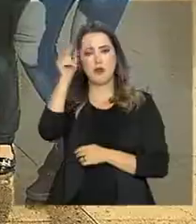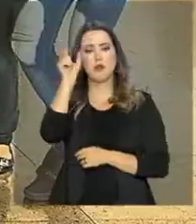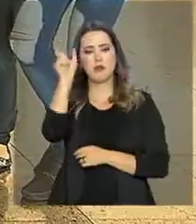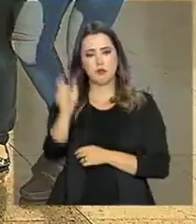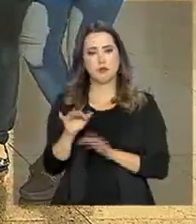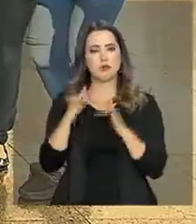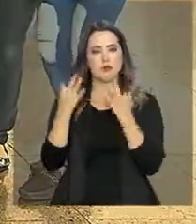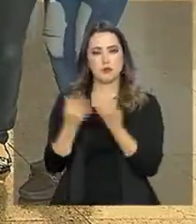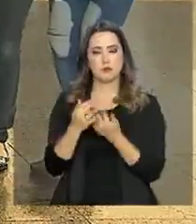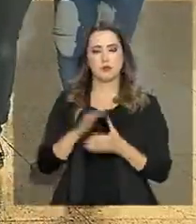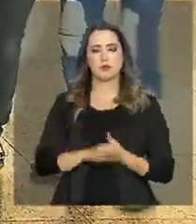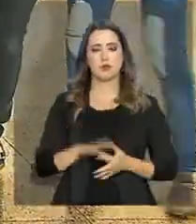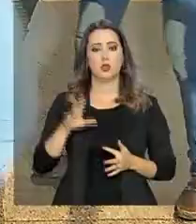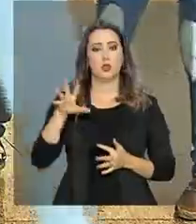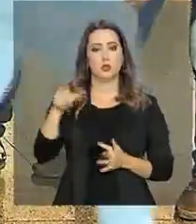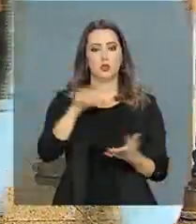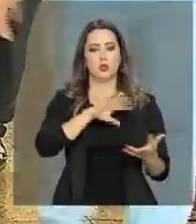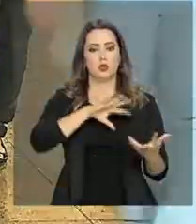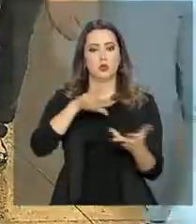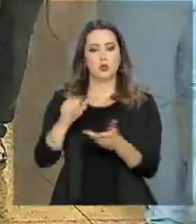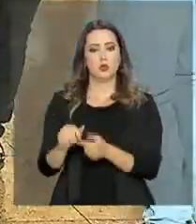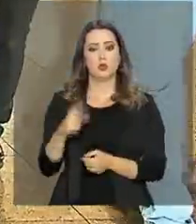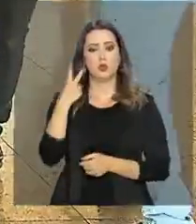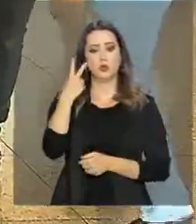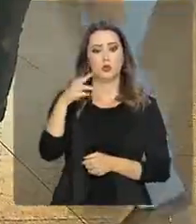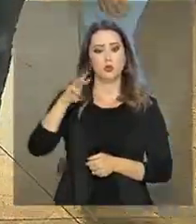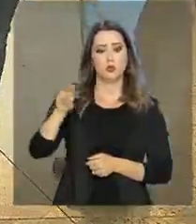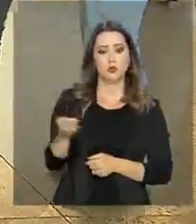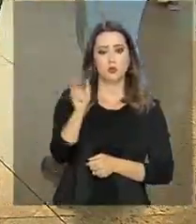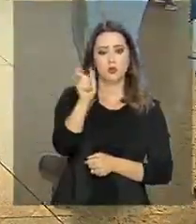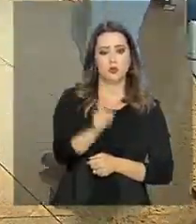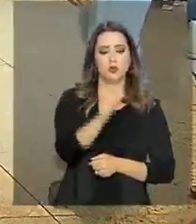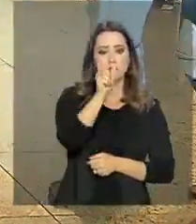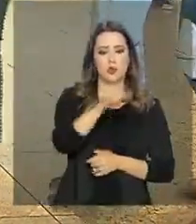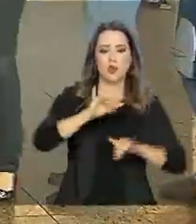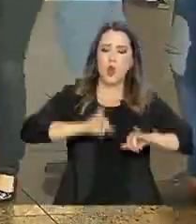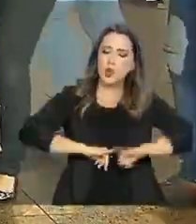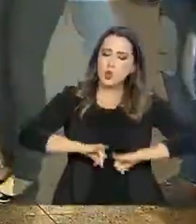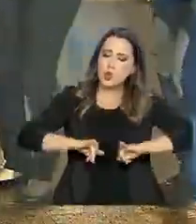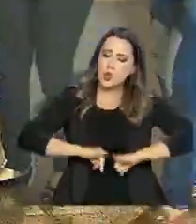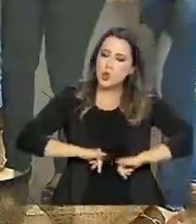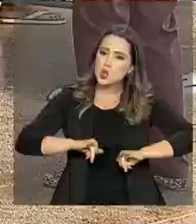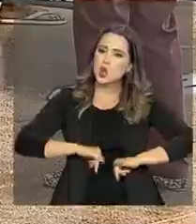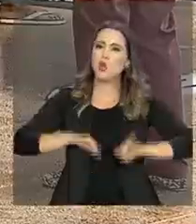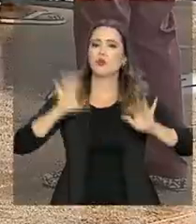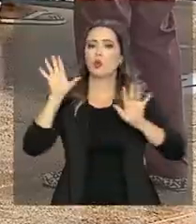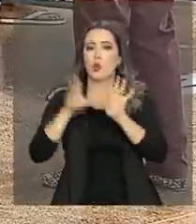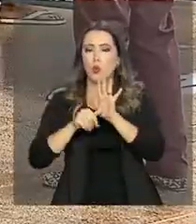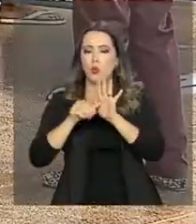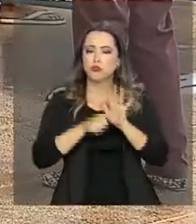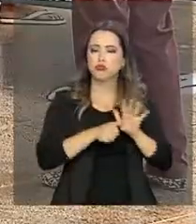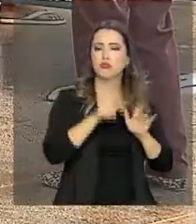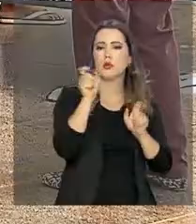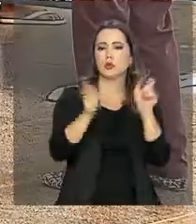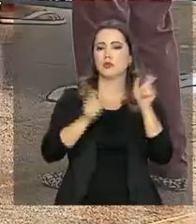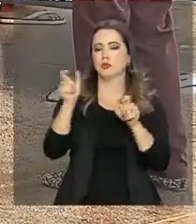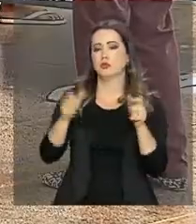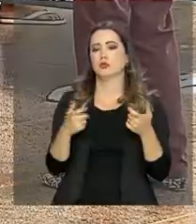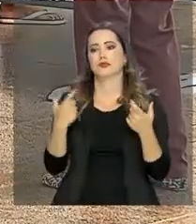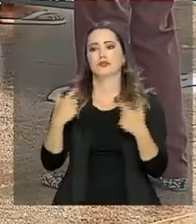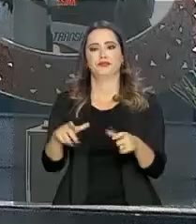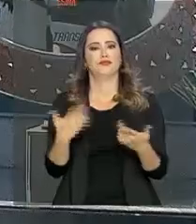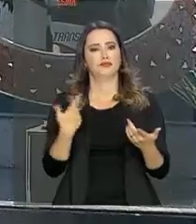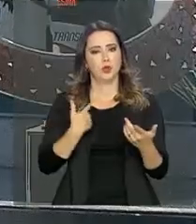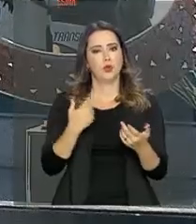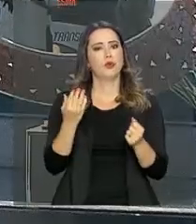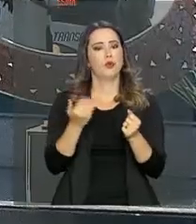famílias. Em todo o mundo, cerca de 2,5 milhões de pessoas são vítimas do tráfico de pessoas. Um mercado clandestino que